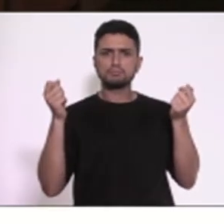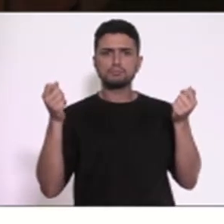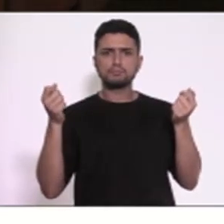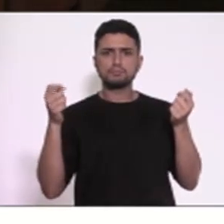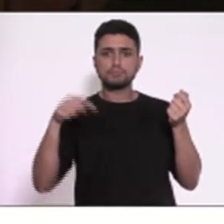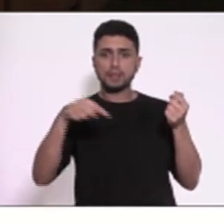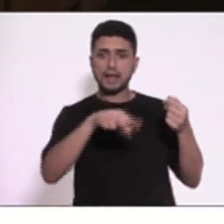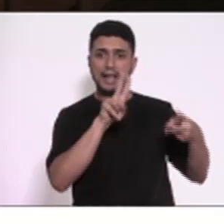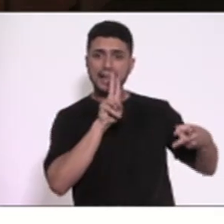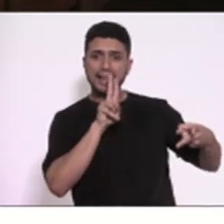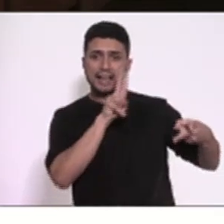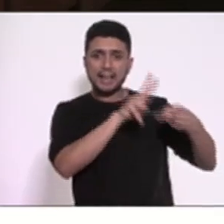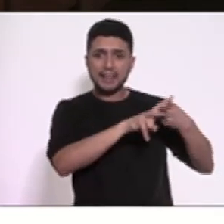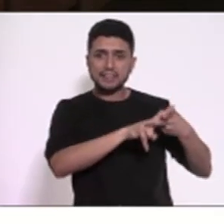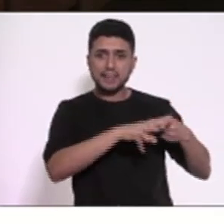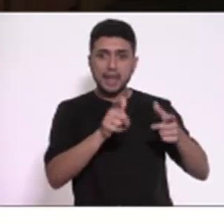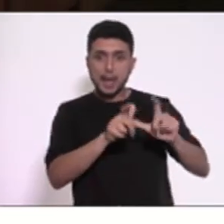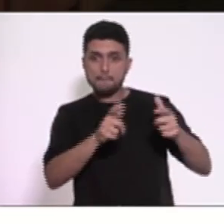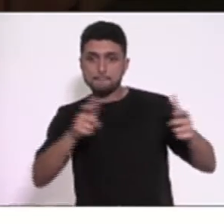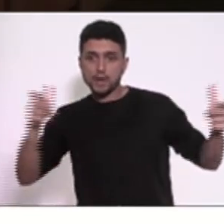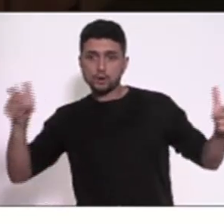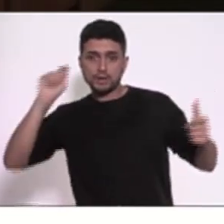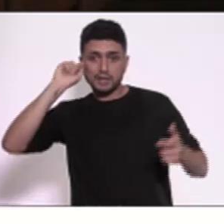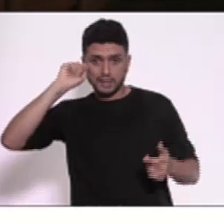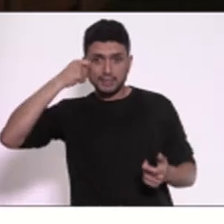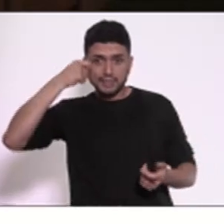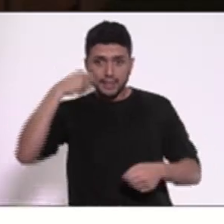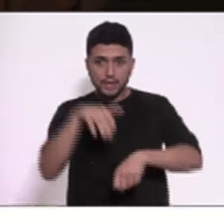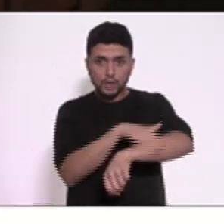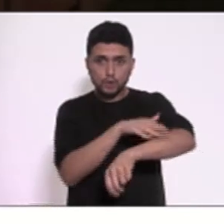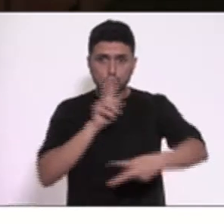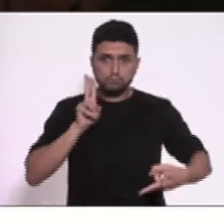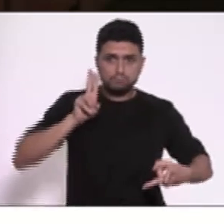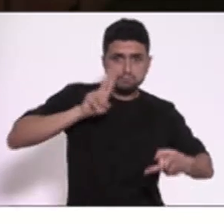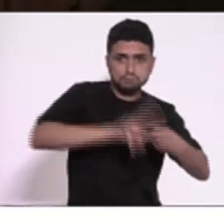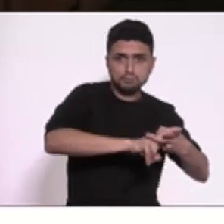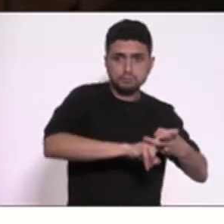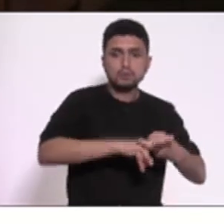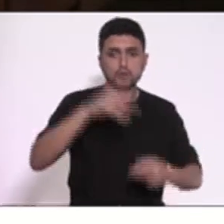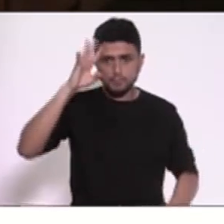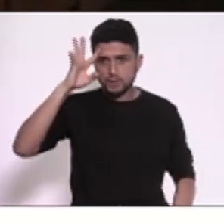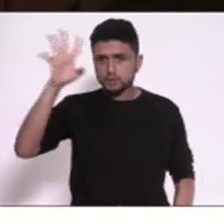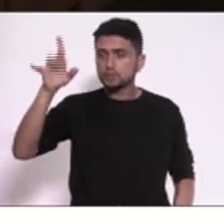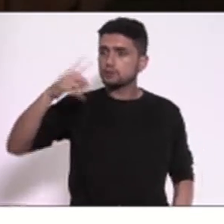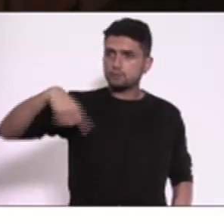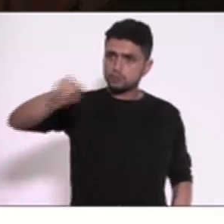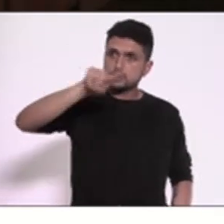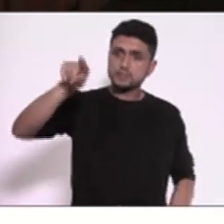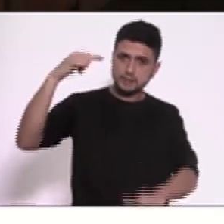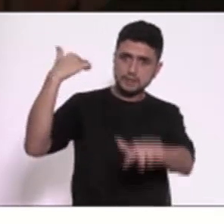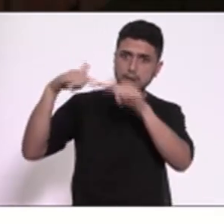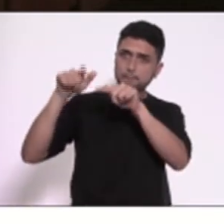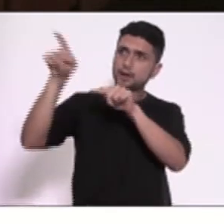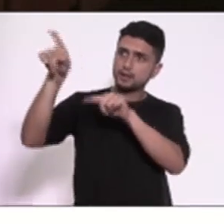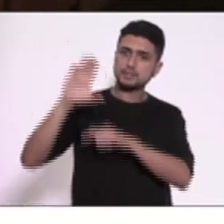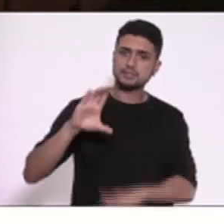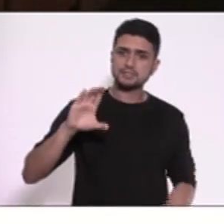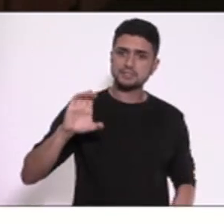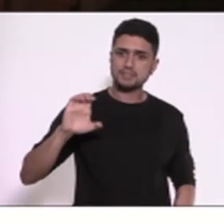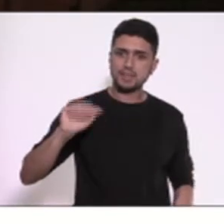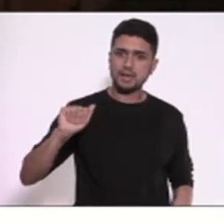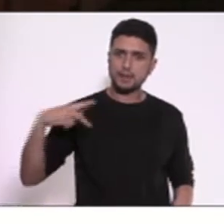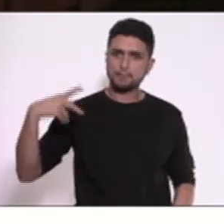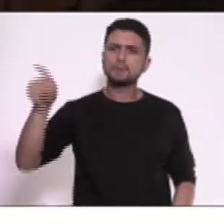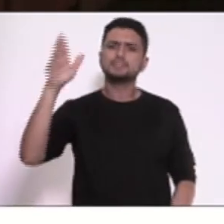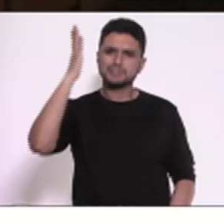a maioria é preta e parda. Imagino que aqui os trabalhadores que trabalharão na CEAP sabem desse cenário. Enquanto a gente, quando